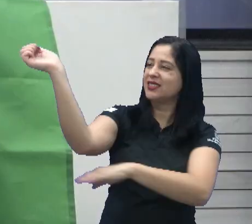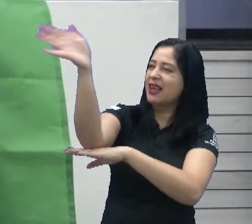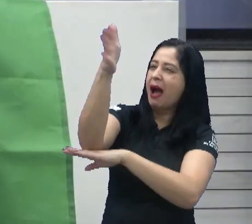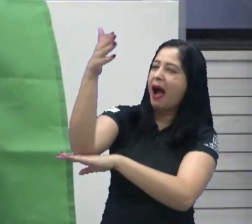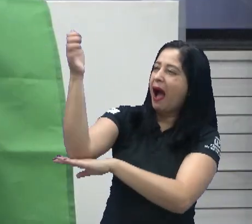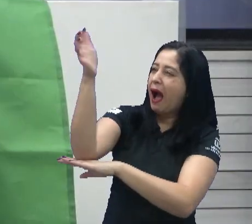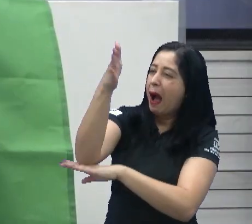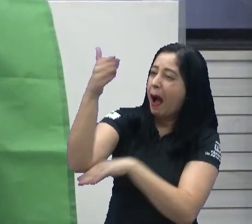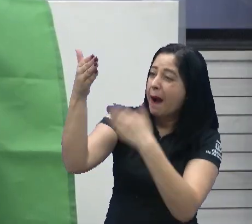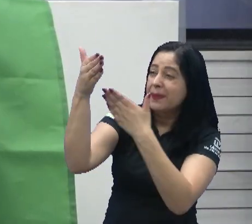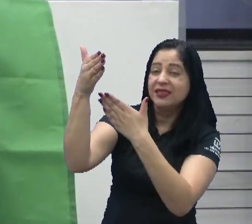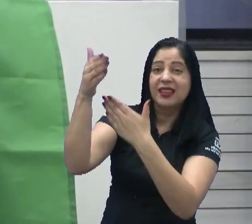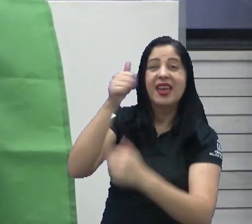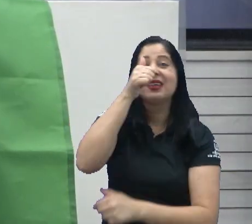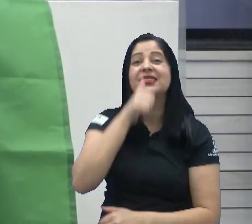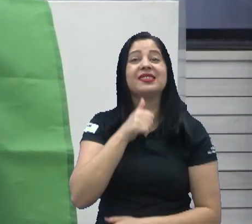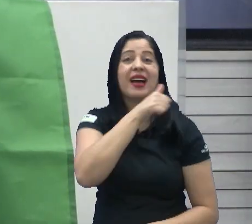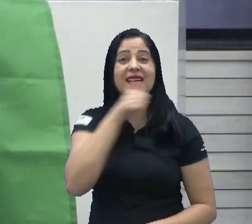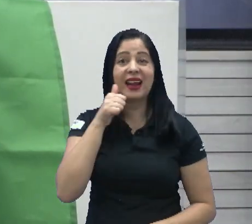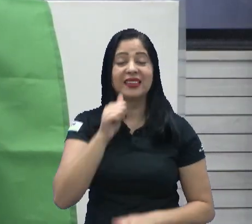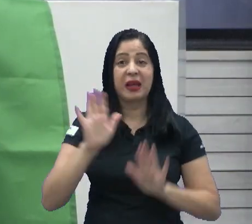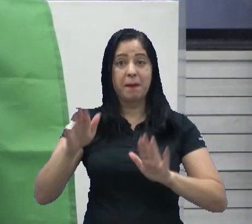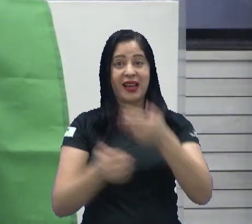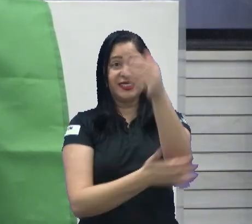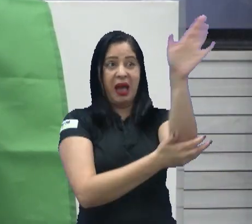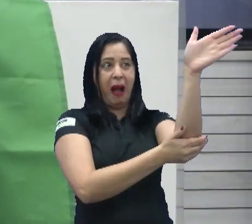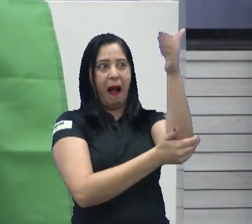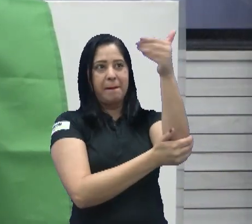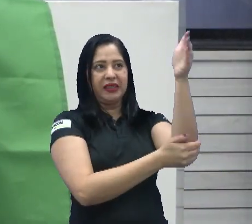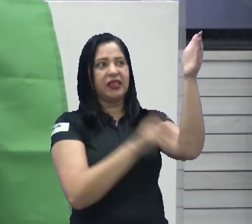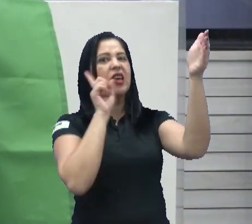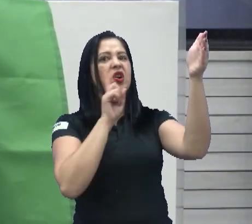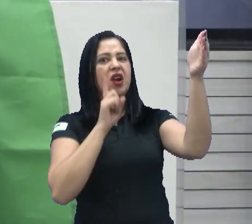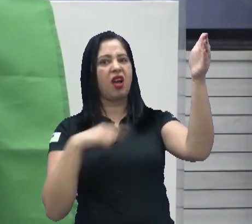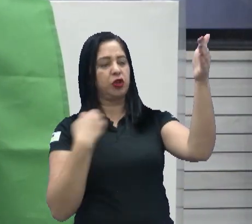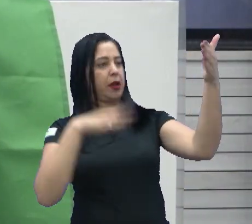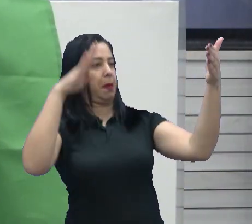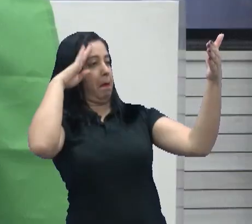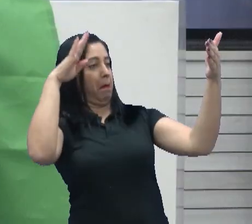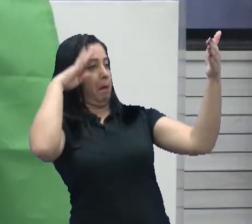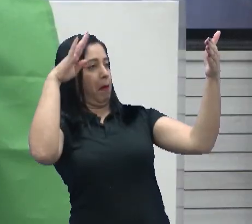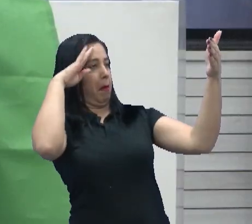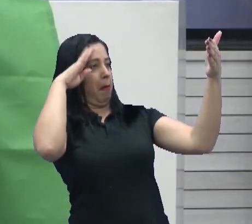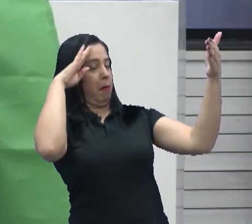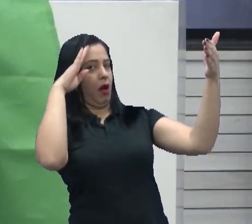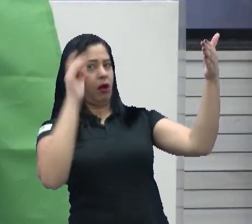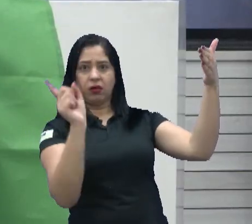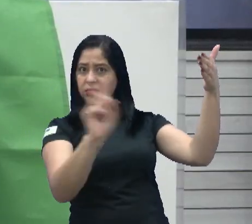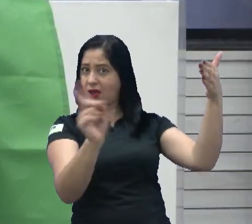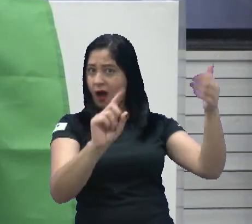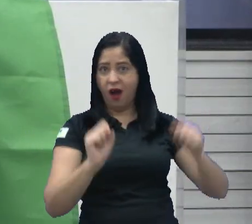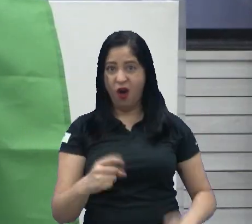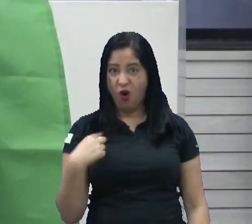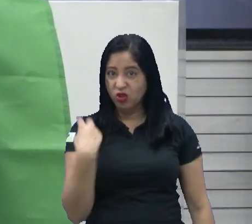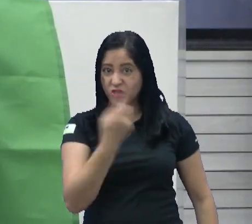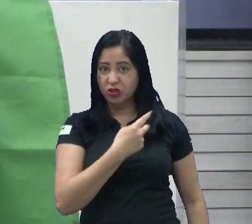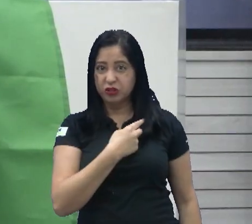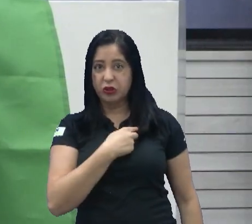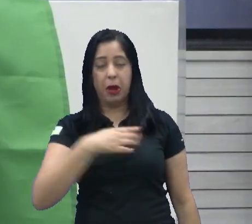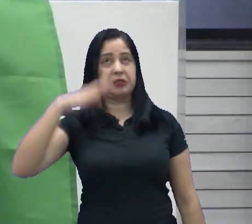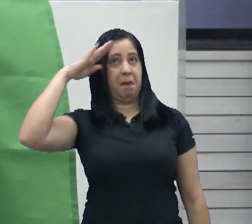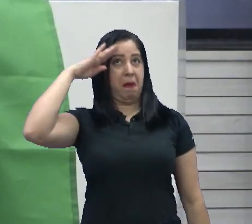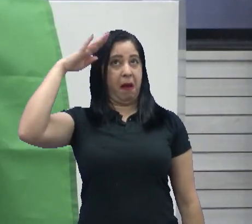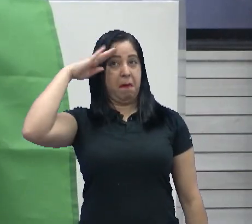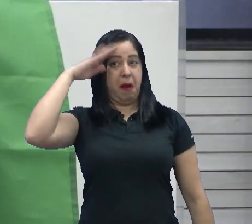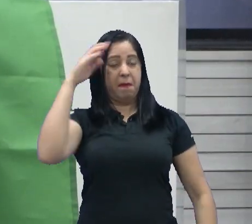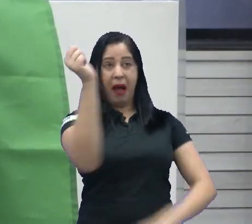não somos nós que batemos continência para a bandeira dos Estados Unidos, né? Não somos nós que estamos vendendo, querendo vender as